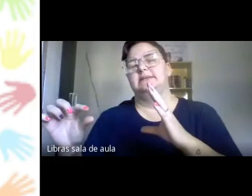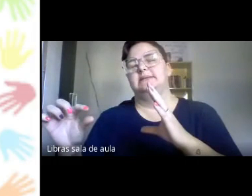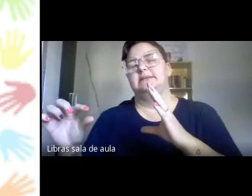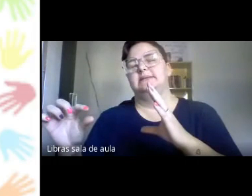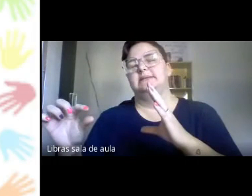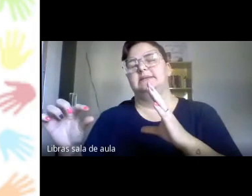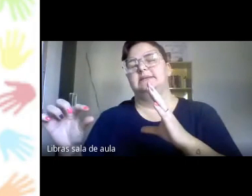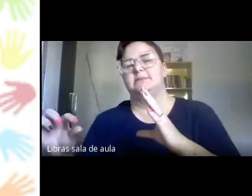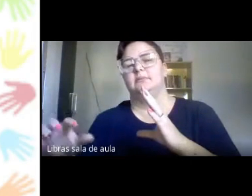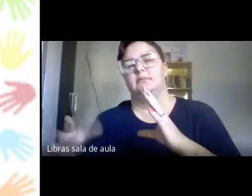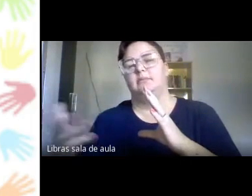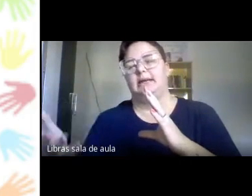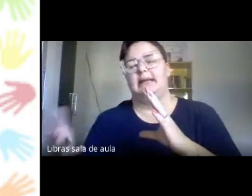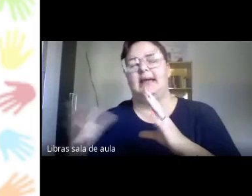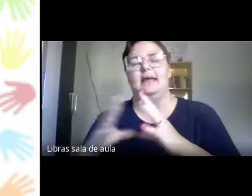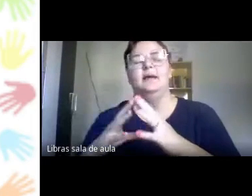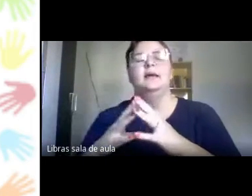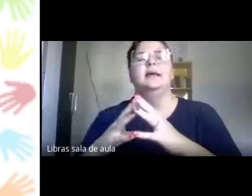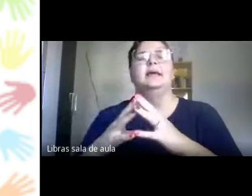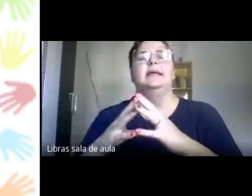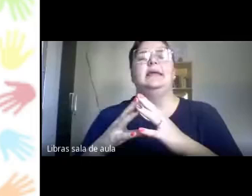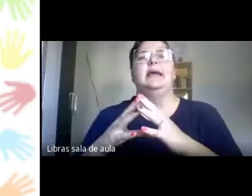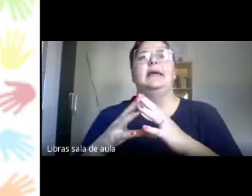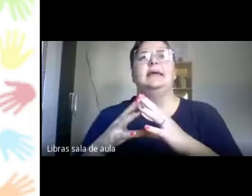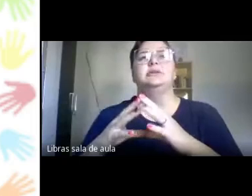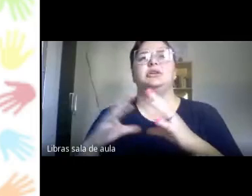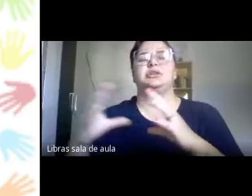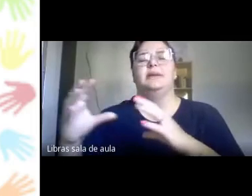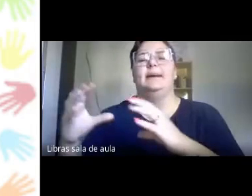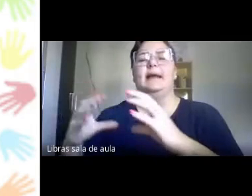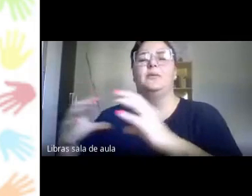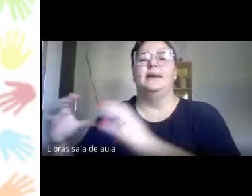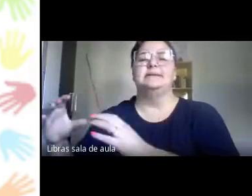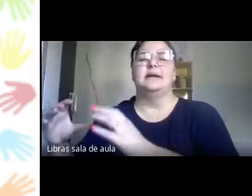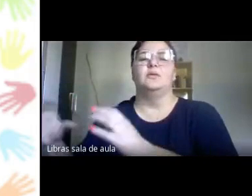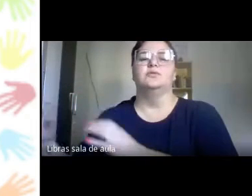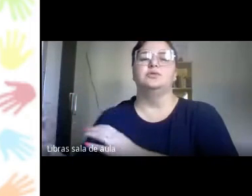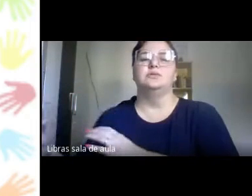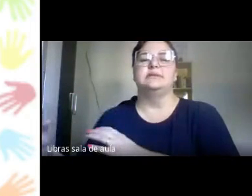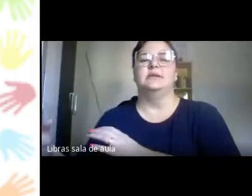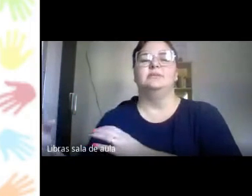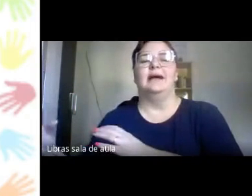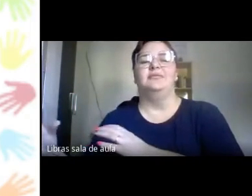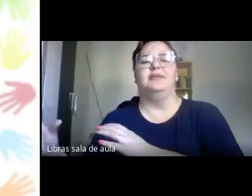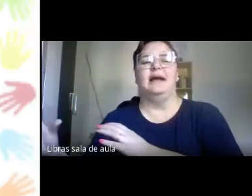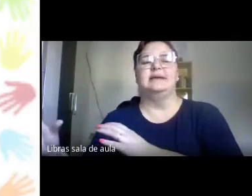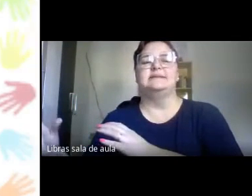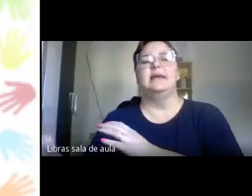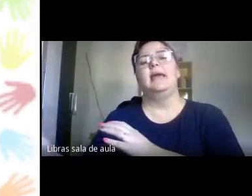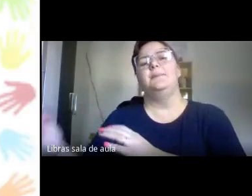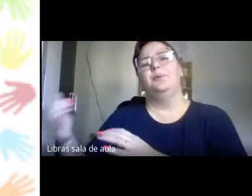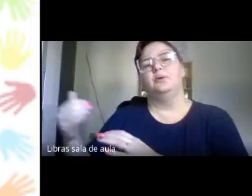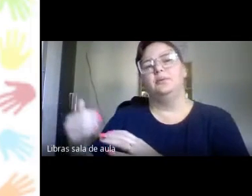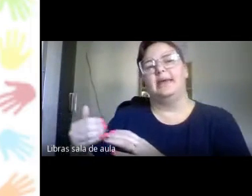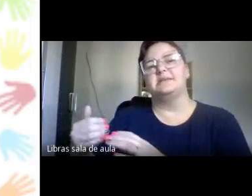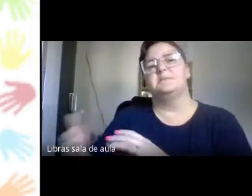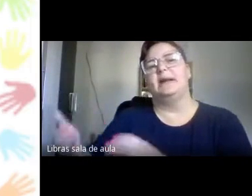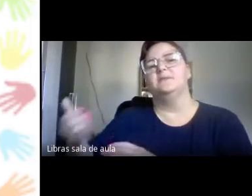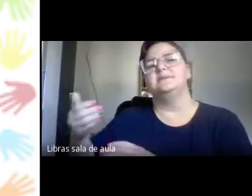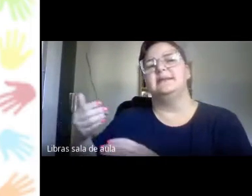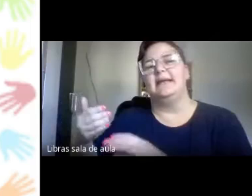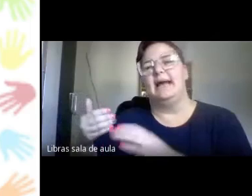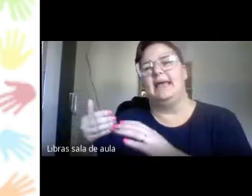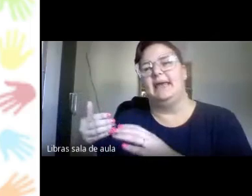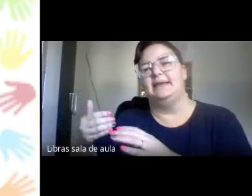escrita em português, uma ideia, e aí a gente trabalhar com eles a construção da frase em português